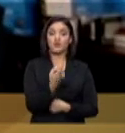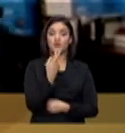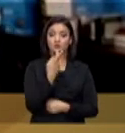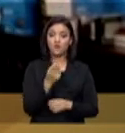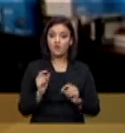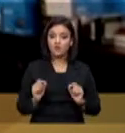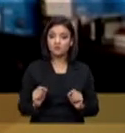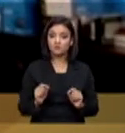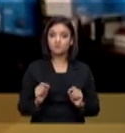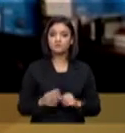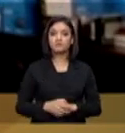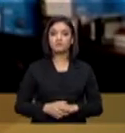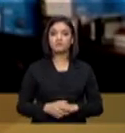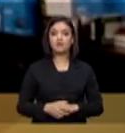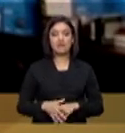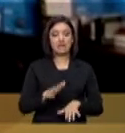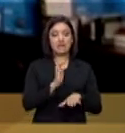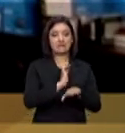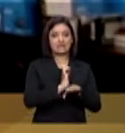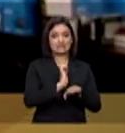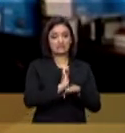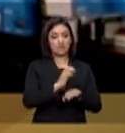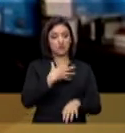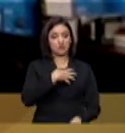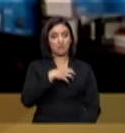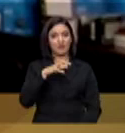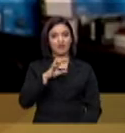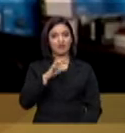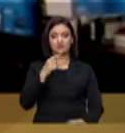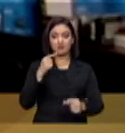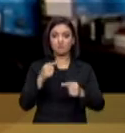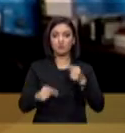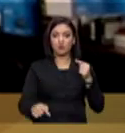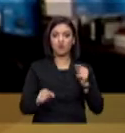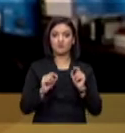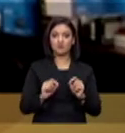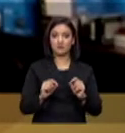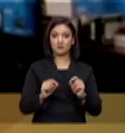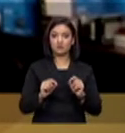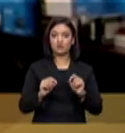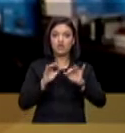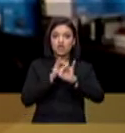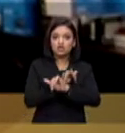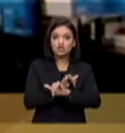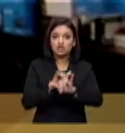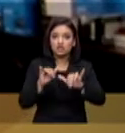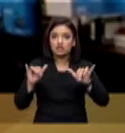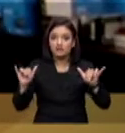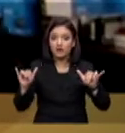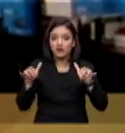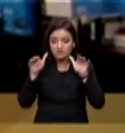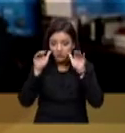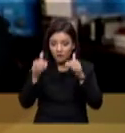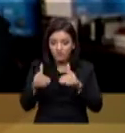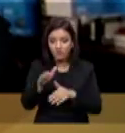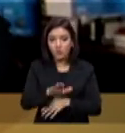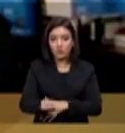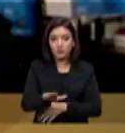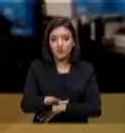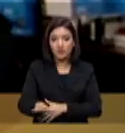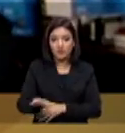dizer que fica proibida no estado da Bahia a comunicação mercadológica dirigida às crianças